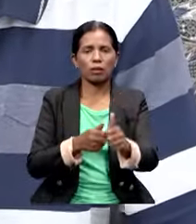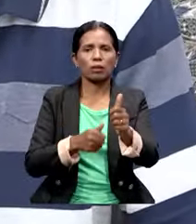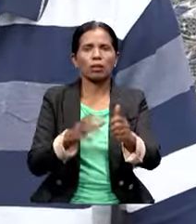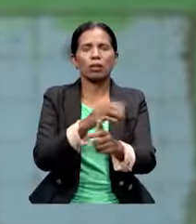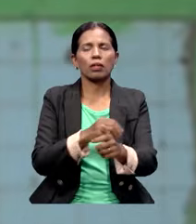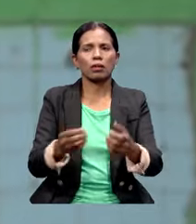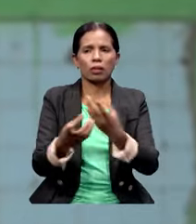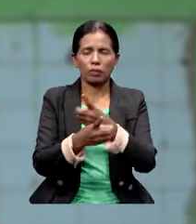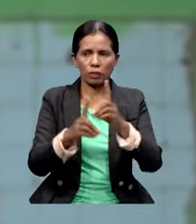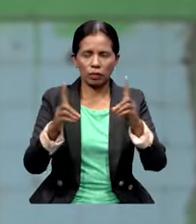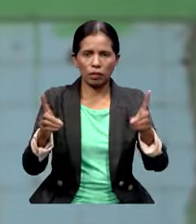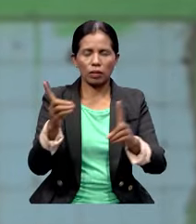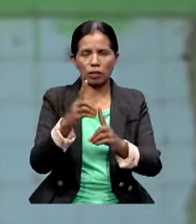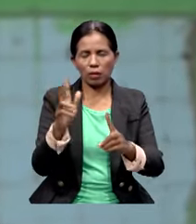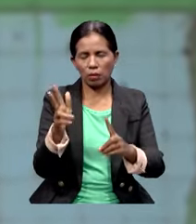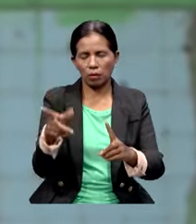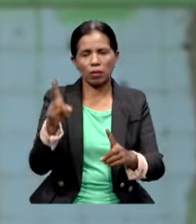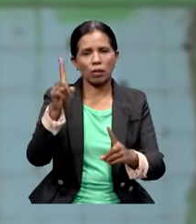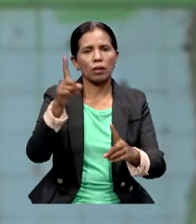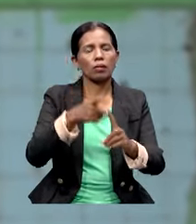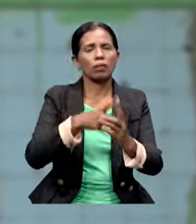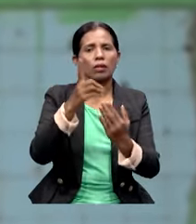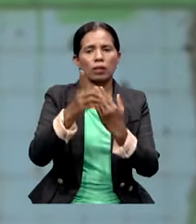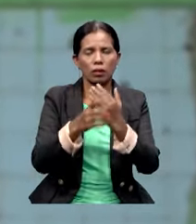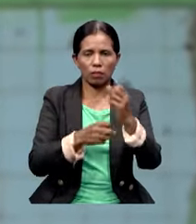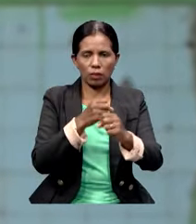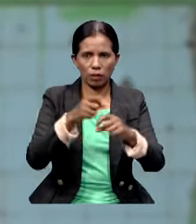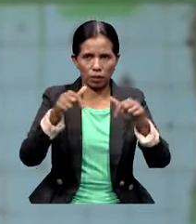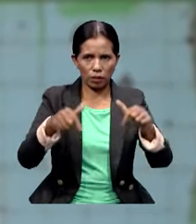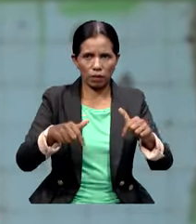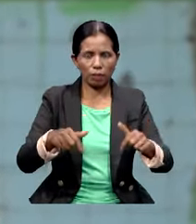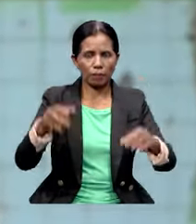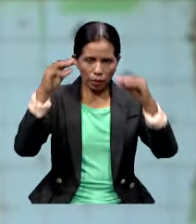se termina e lorong tolong resin ida fulan dezembro tinang ne. Total